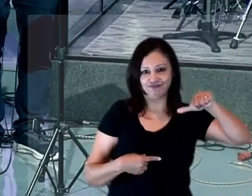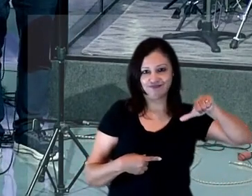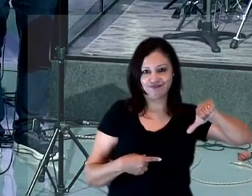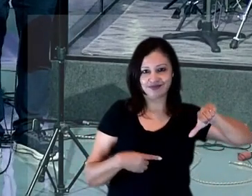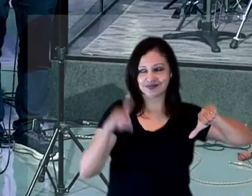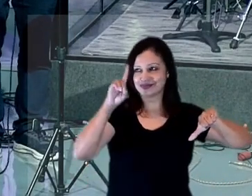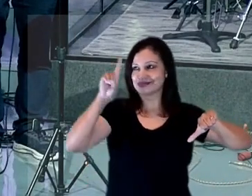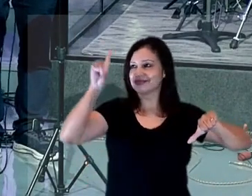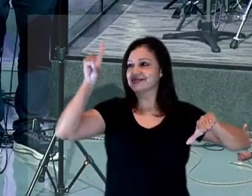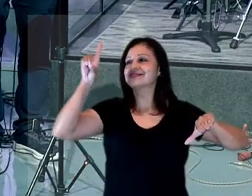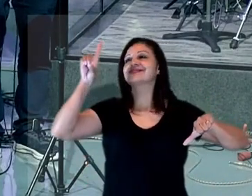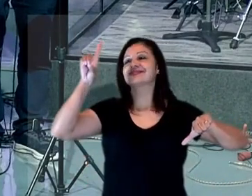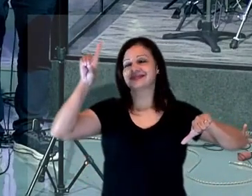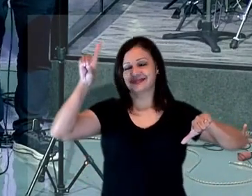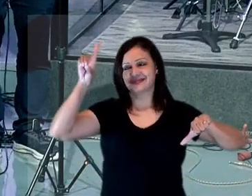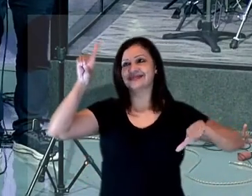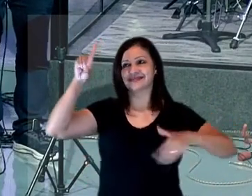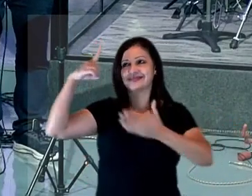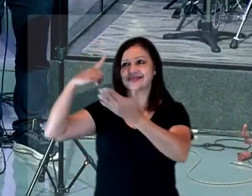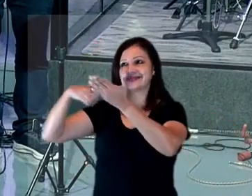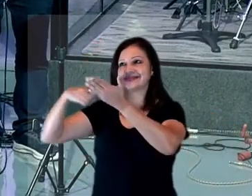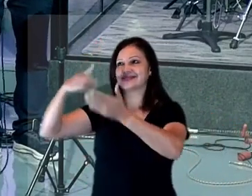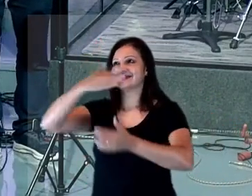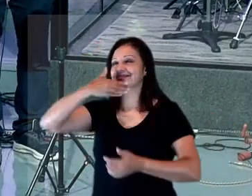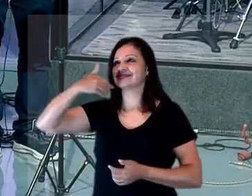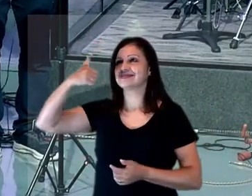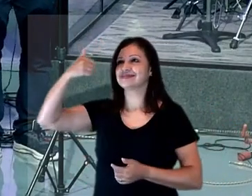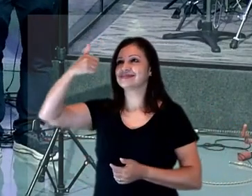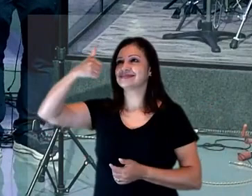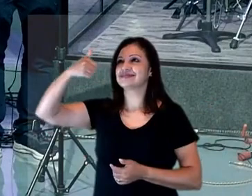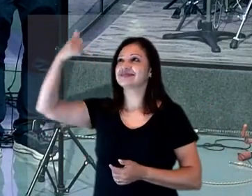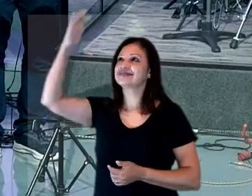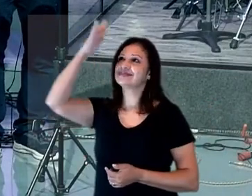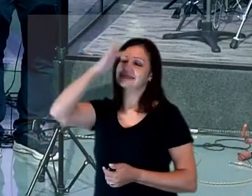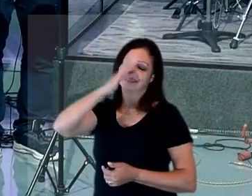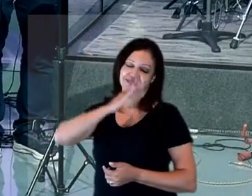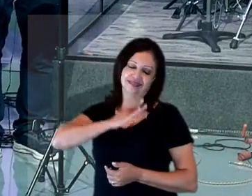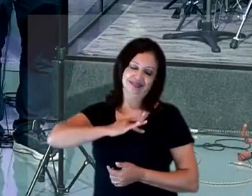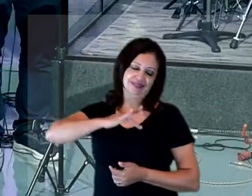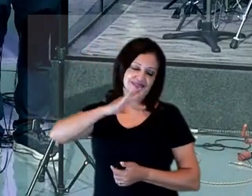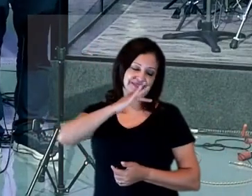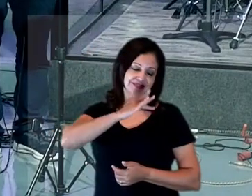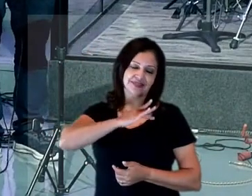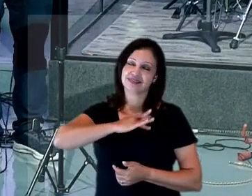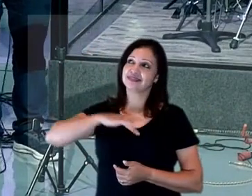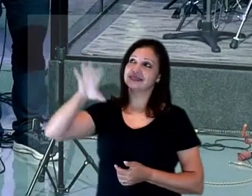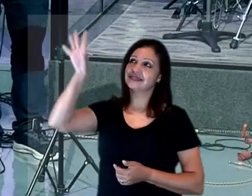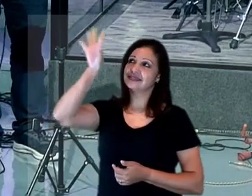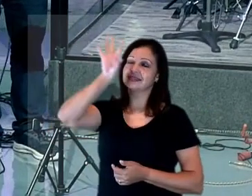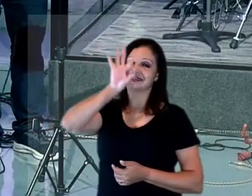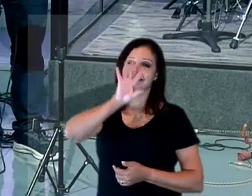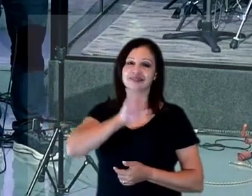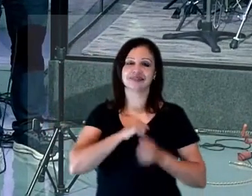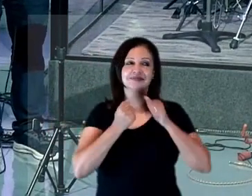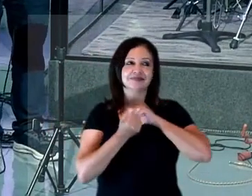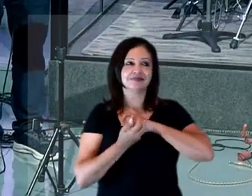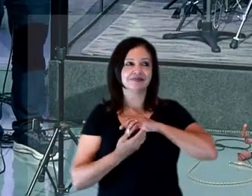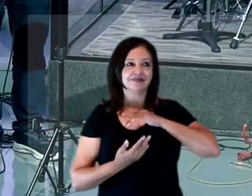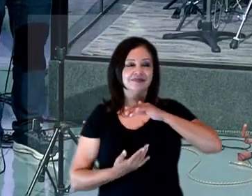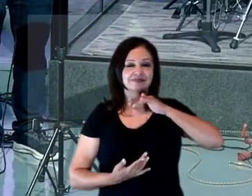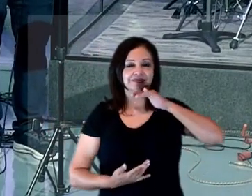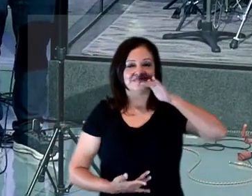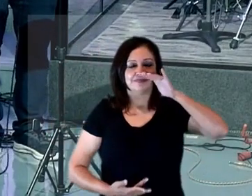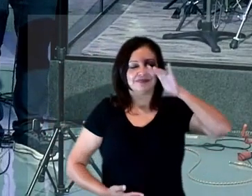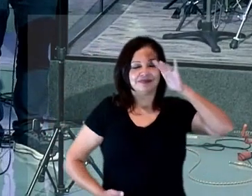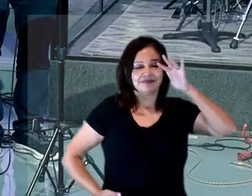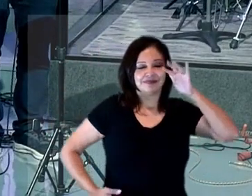Com misericórdia me cobre, derramando tua graça em mim. Eu desconheço um